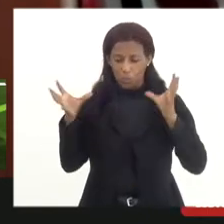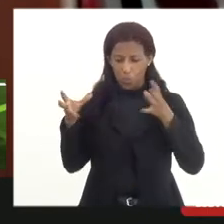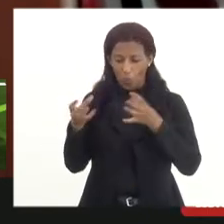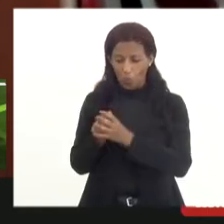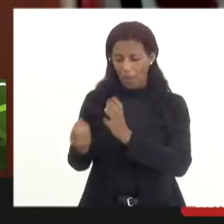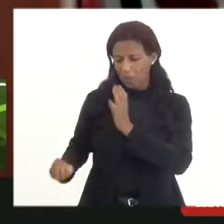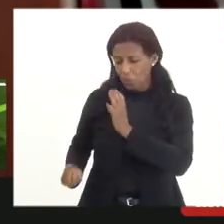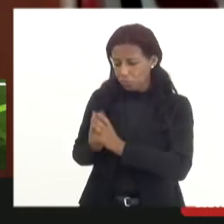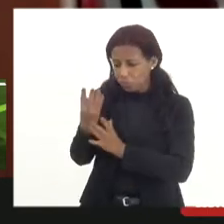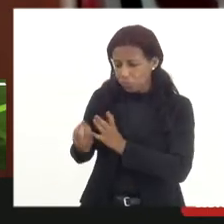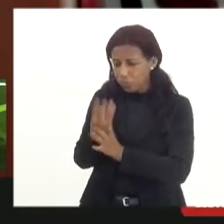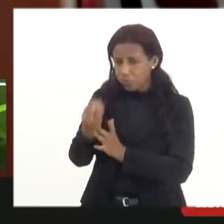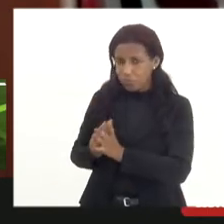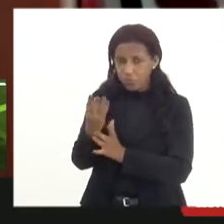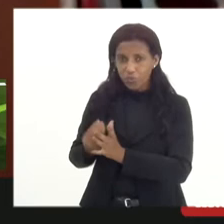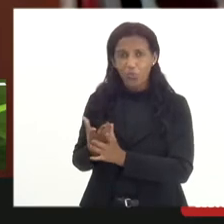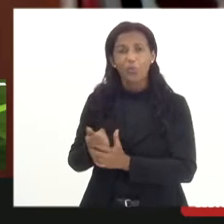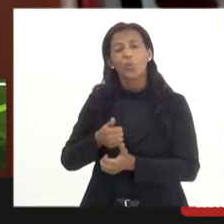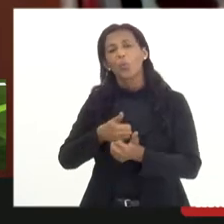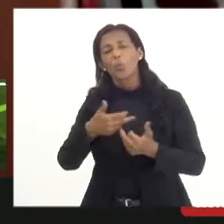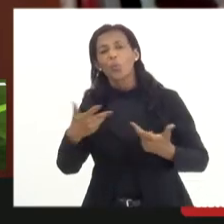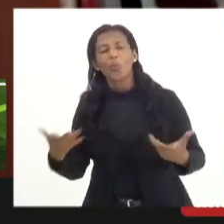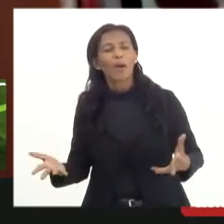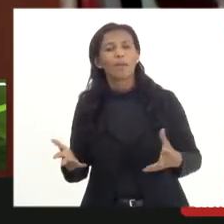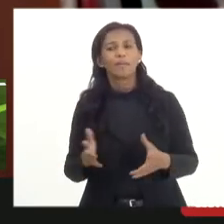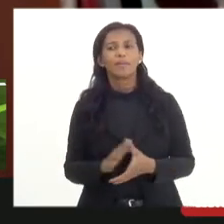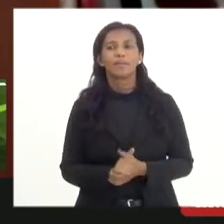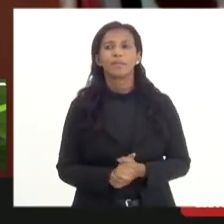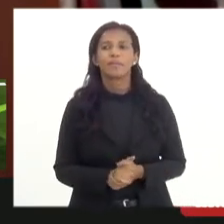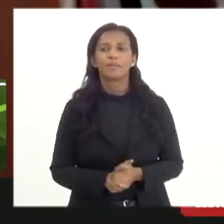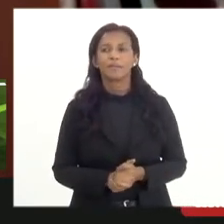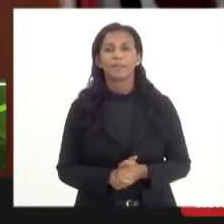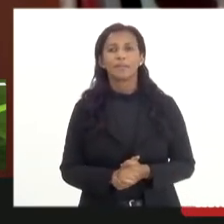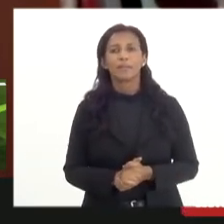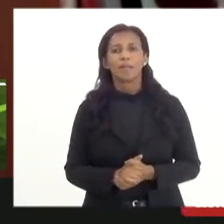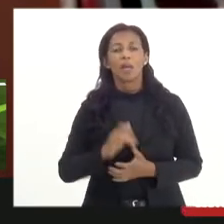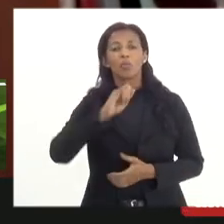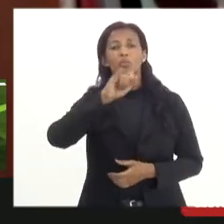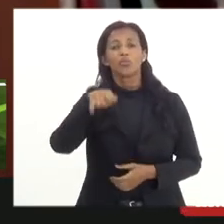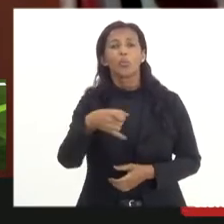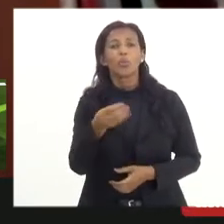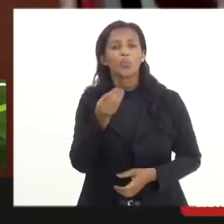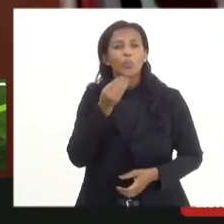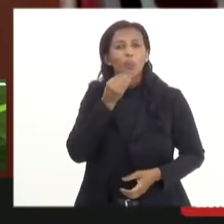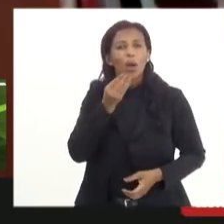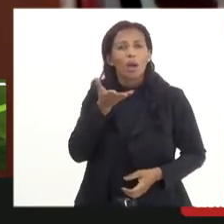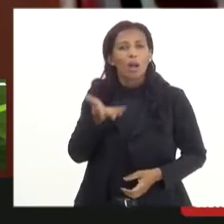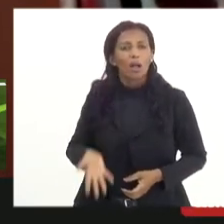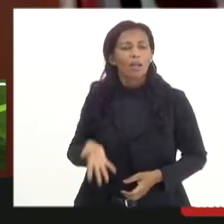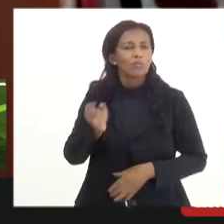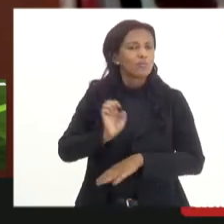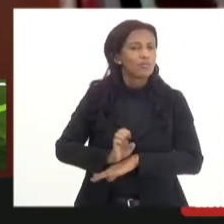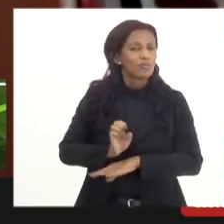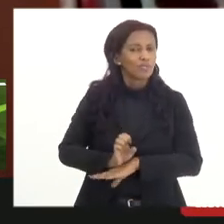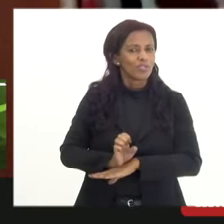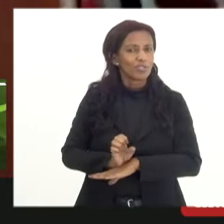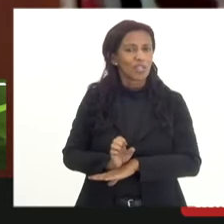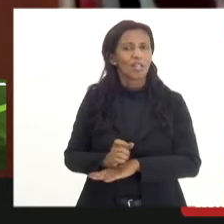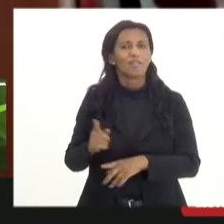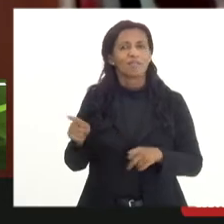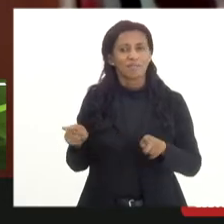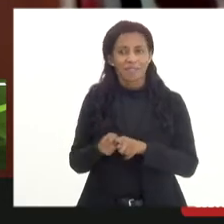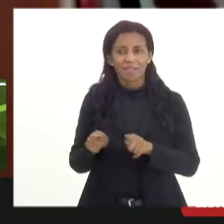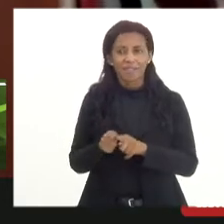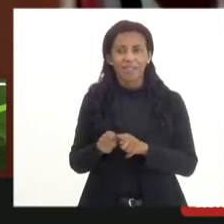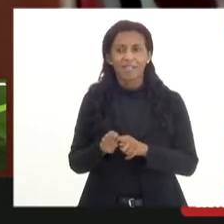sistemas produtivos e quais são aí as janelas de oportunidades, né? O Estado do Rio de Janeiro também, a máquina estadual